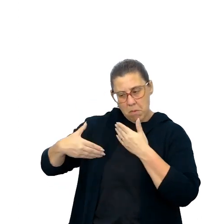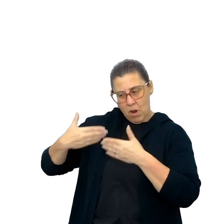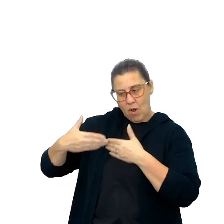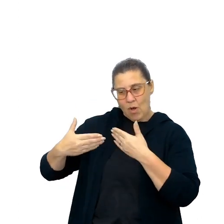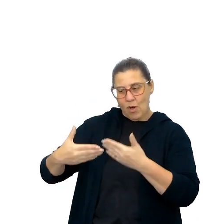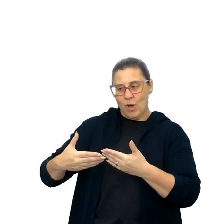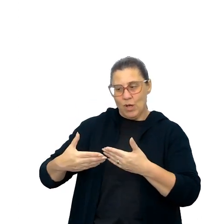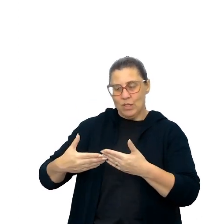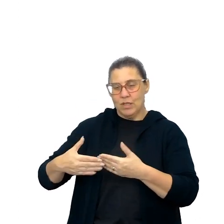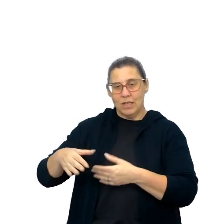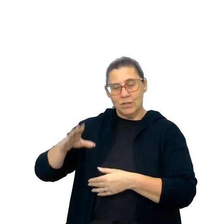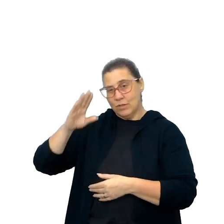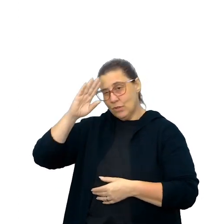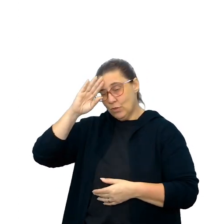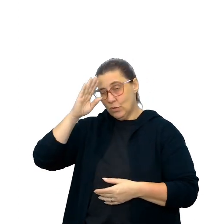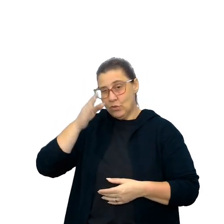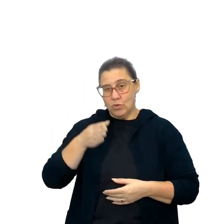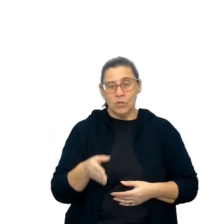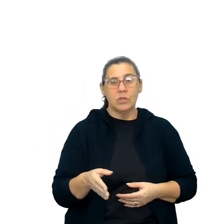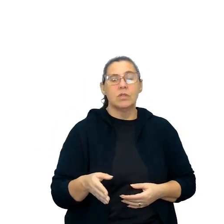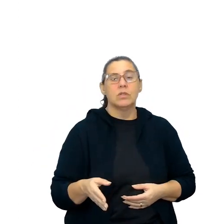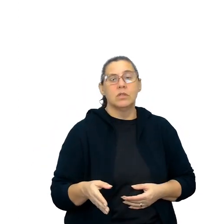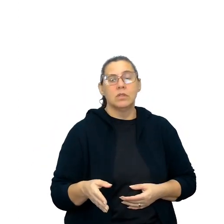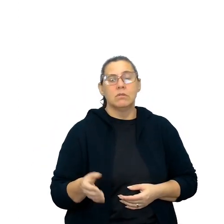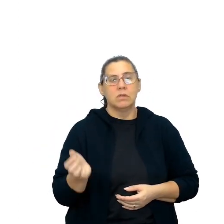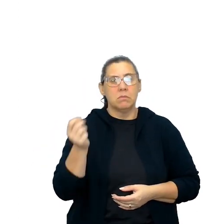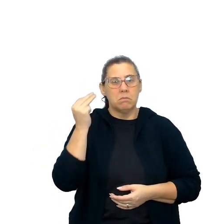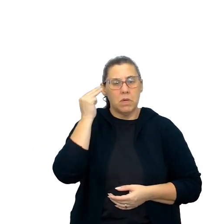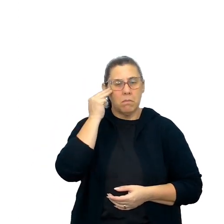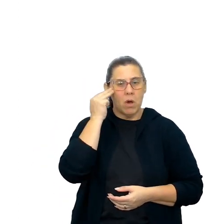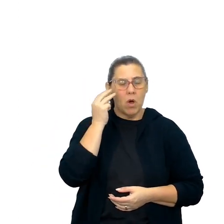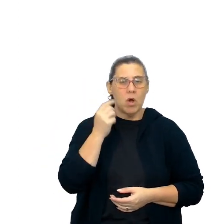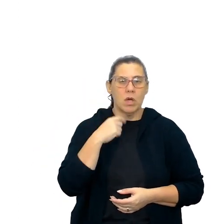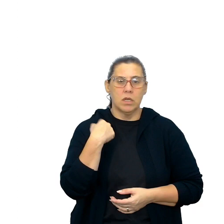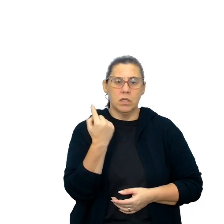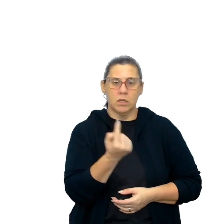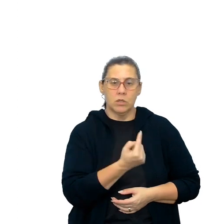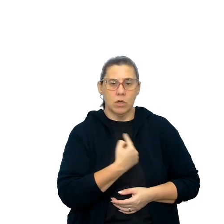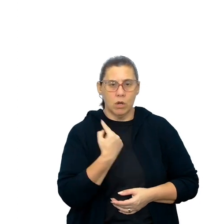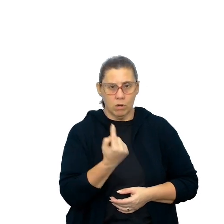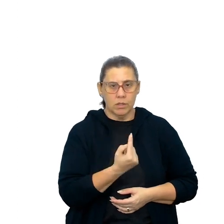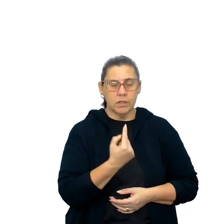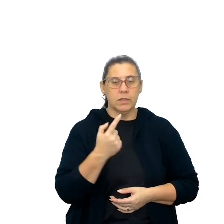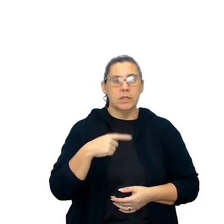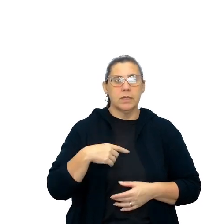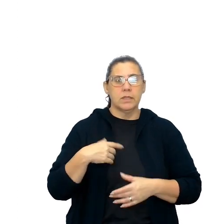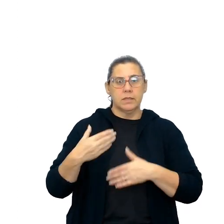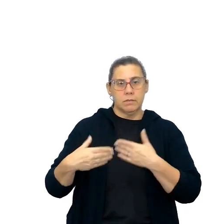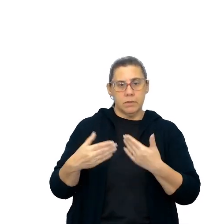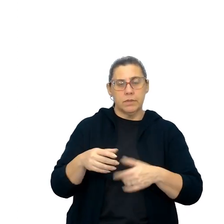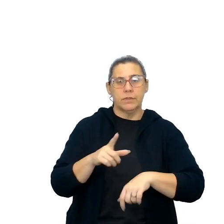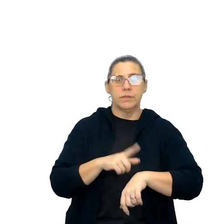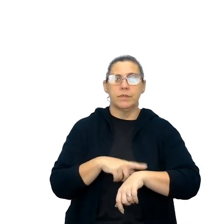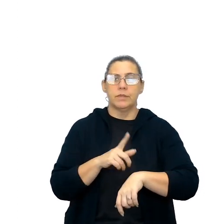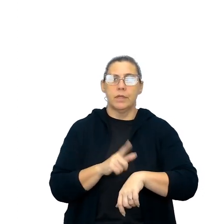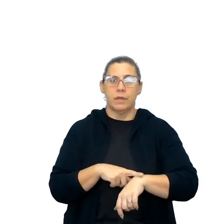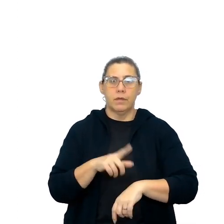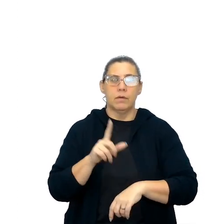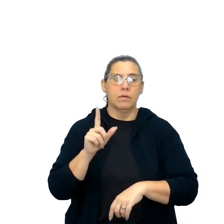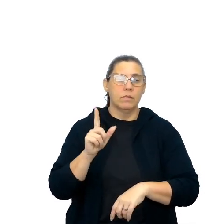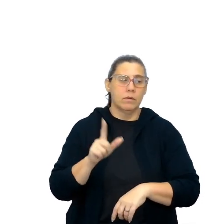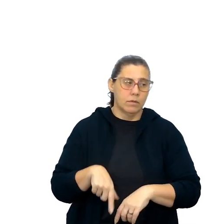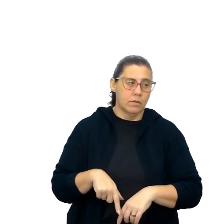constituídos diretamente na nossa memória, e esse processo de tempo é um processo